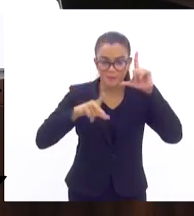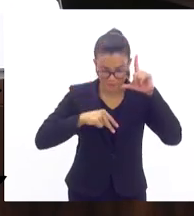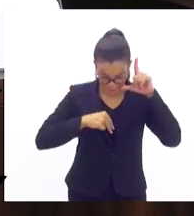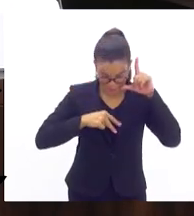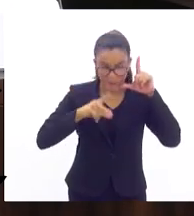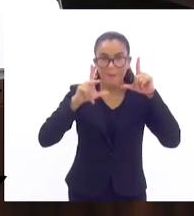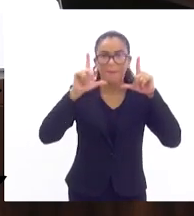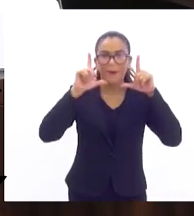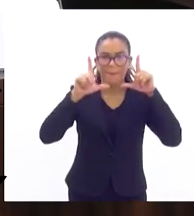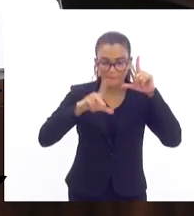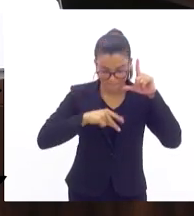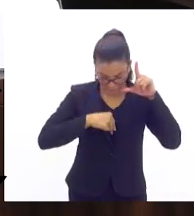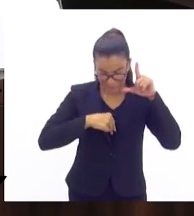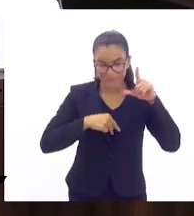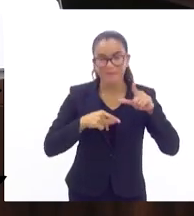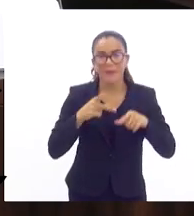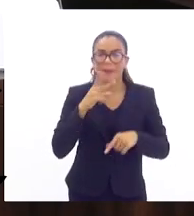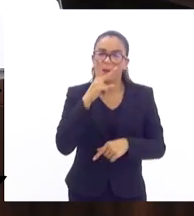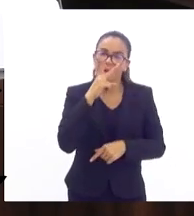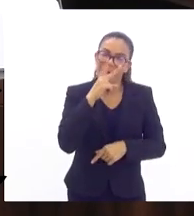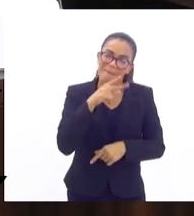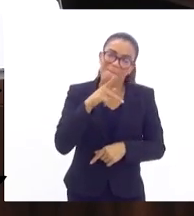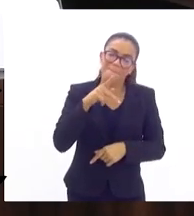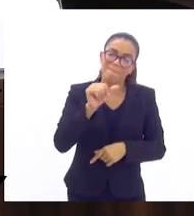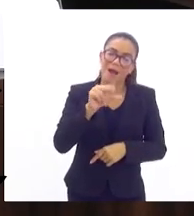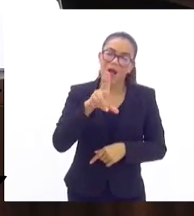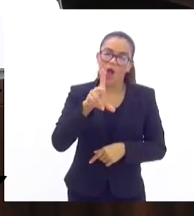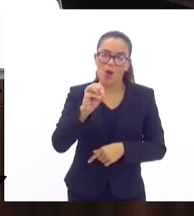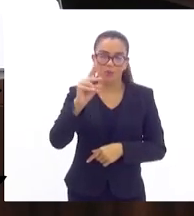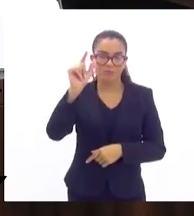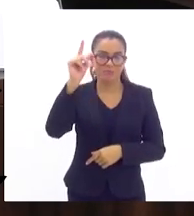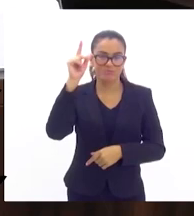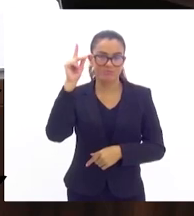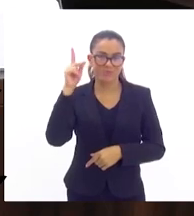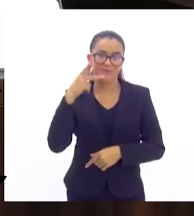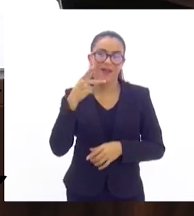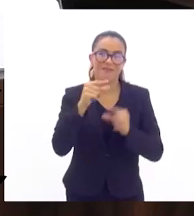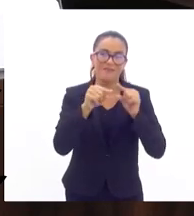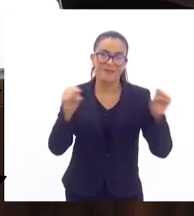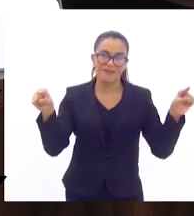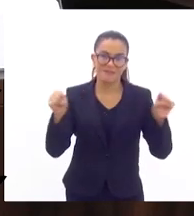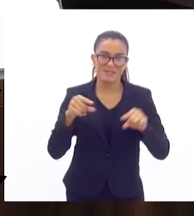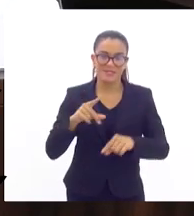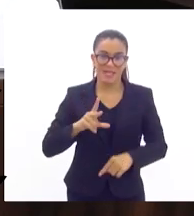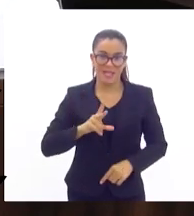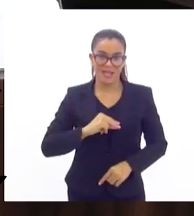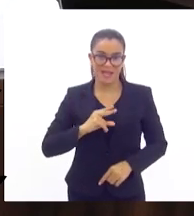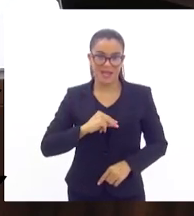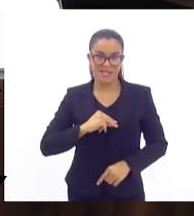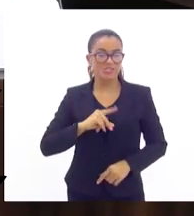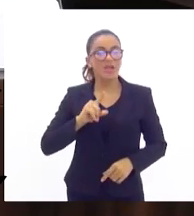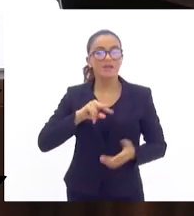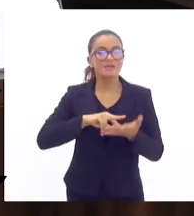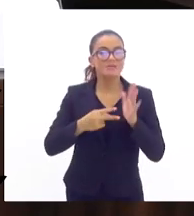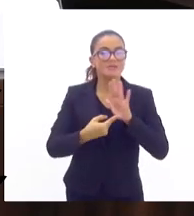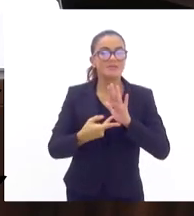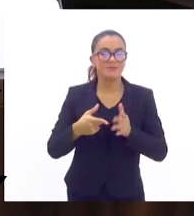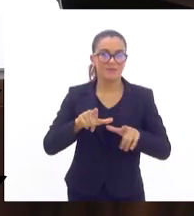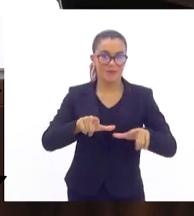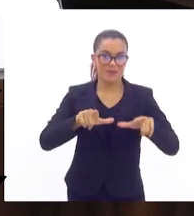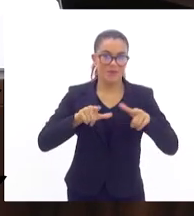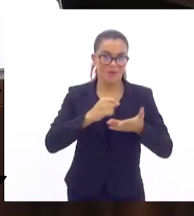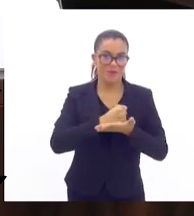saudoso Paulo Silvino, né, a gente olha o crachá, que é o contrato, e vai ver se aquilo está sendo